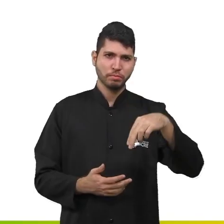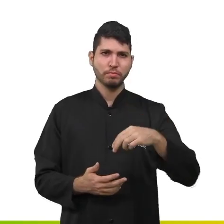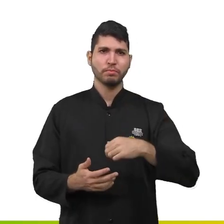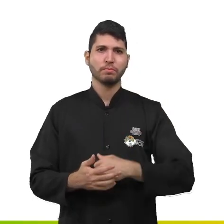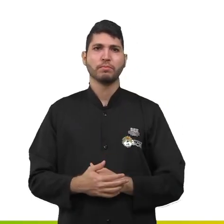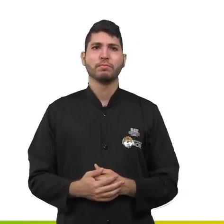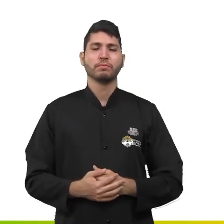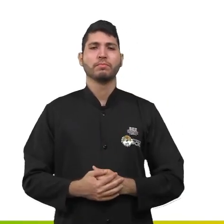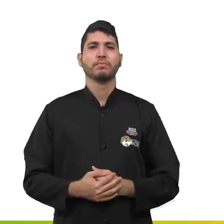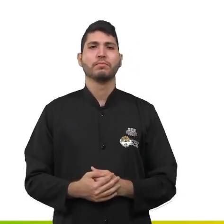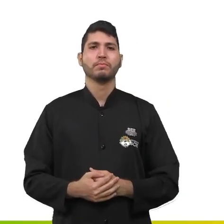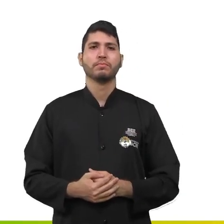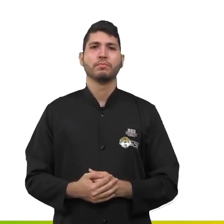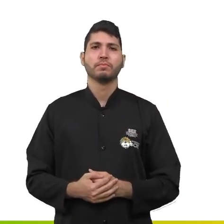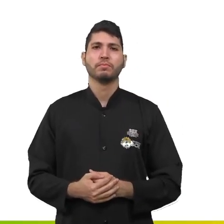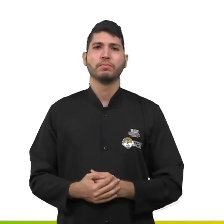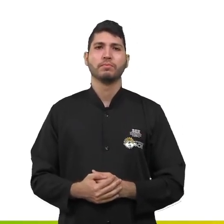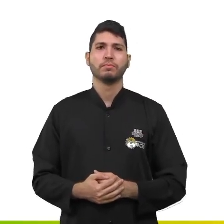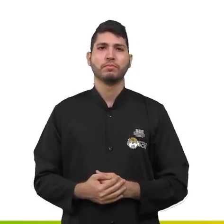conhecimento